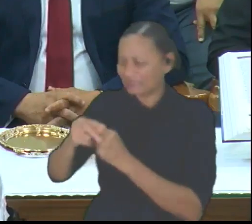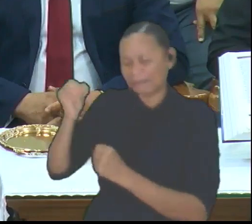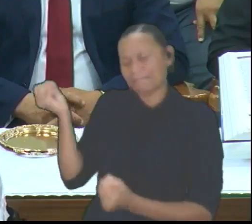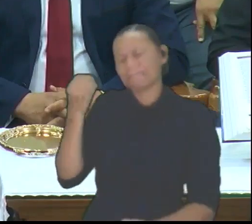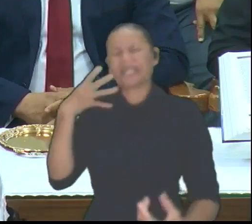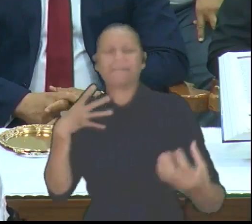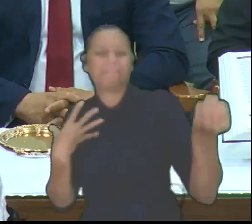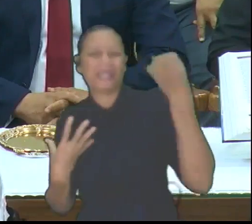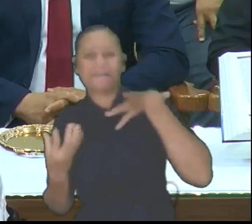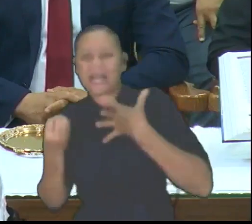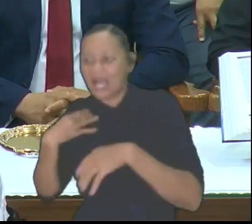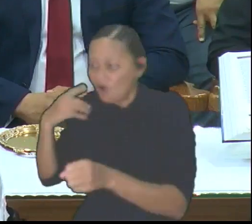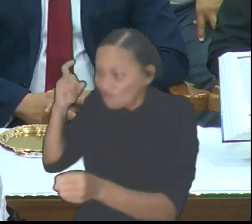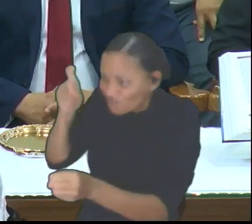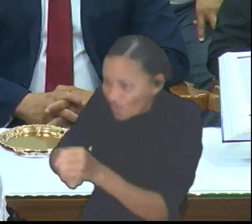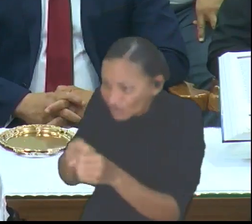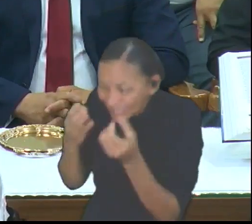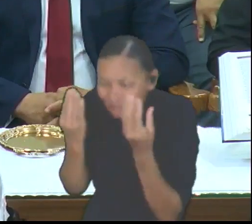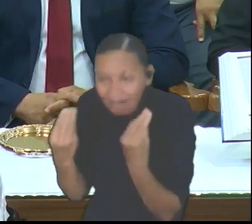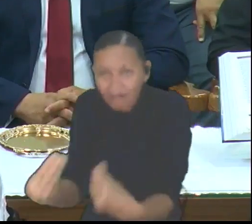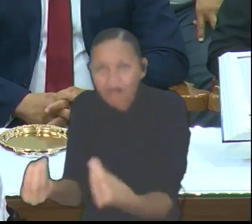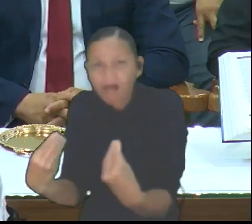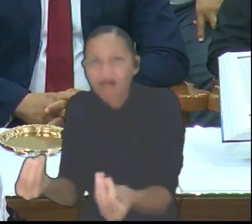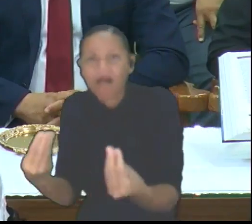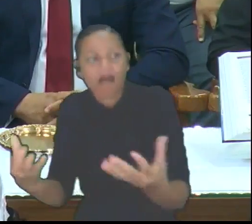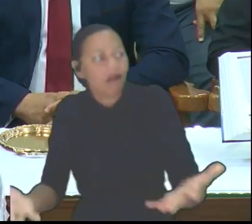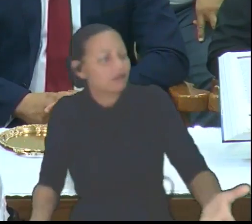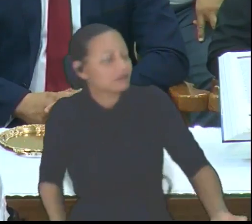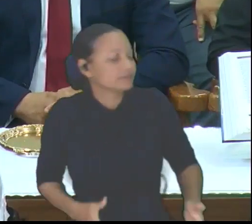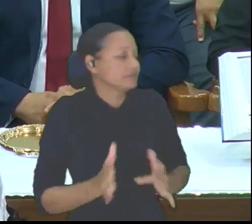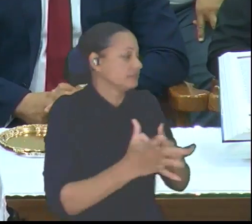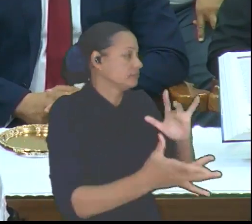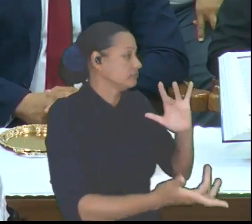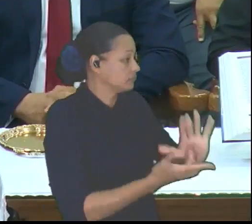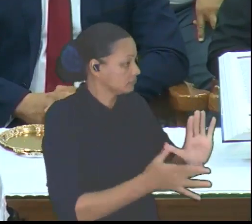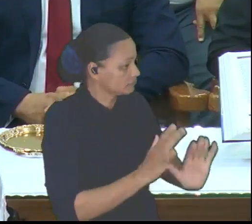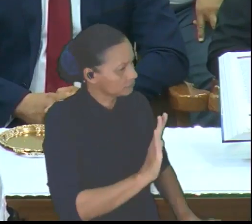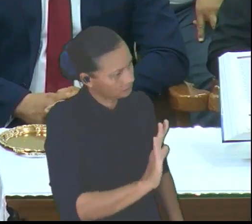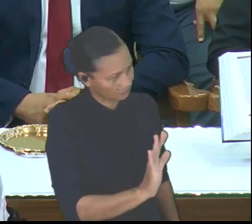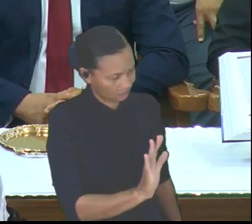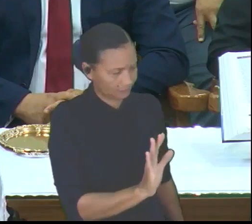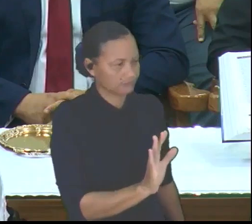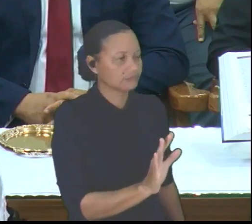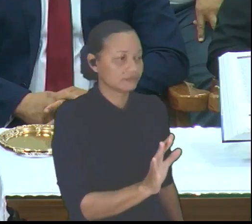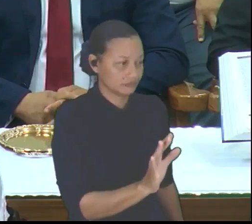nós retornaremos para lá. Jesus então vai dizer,